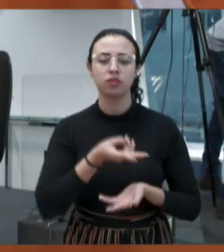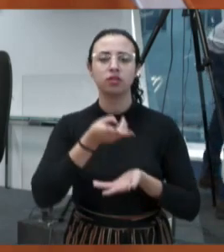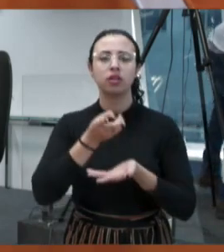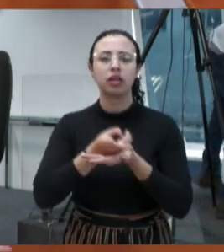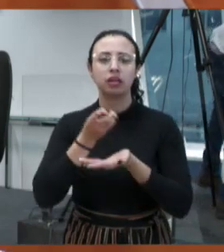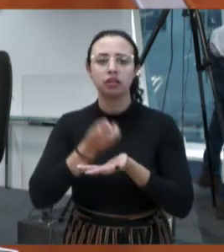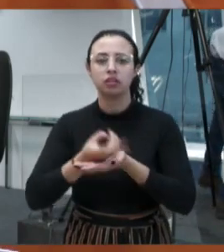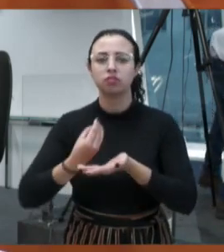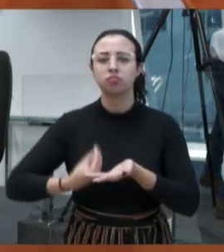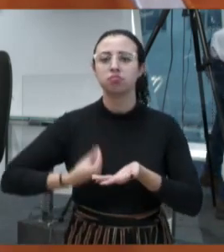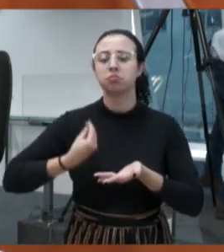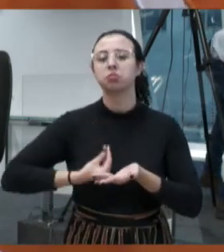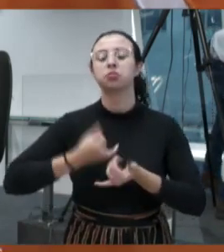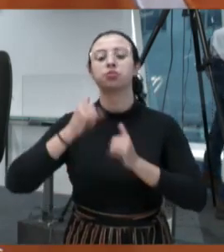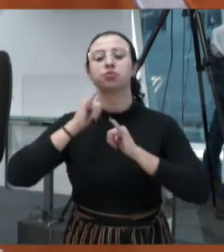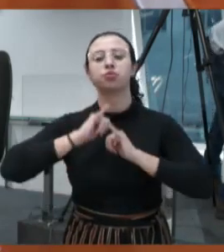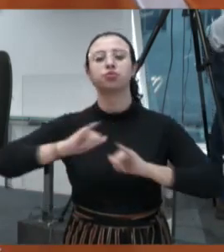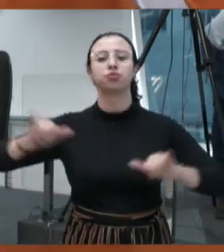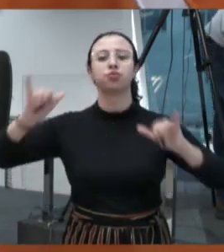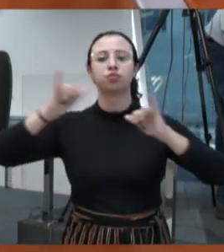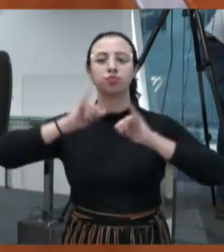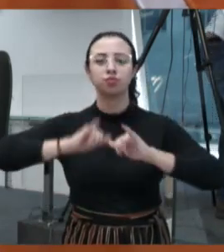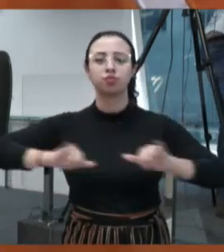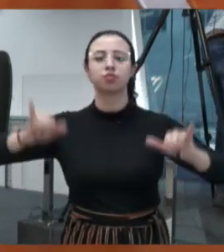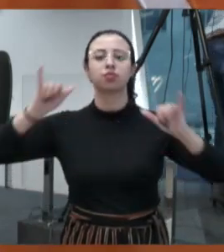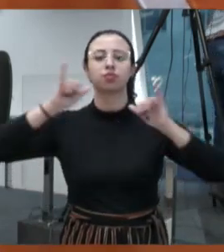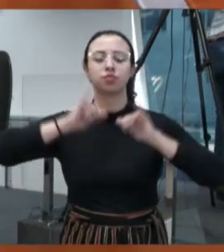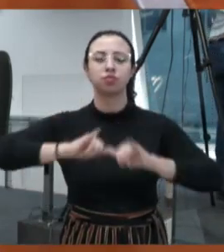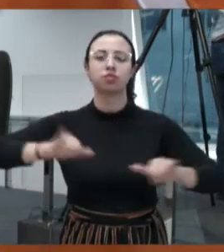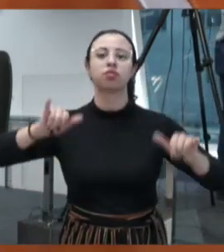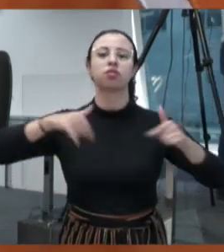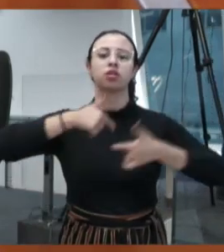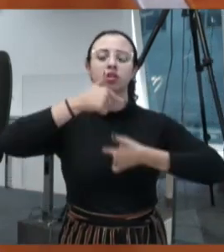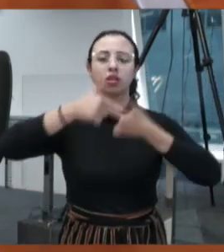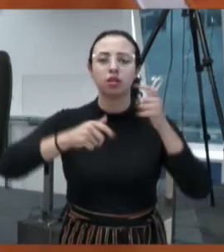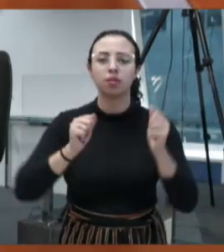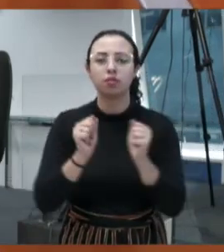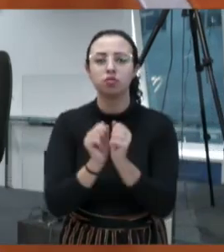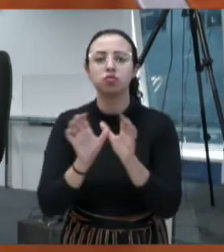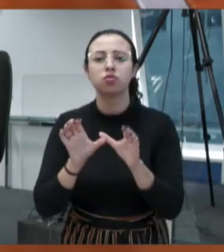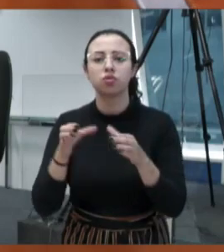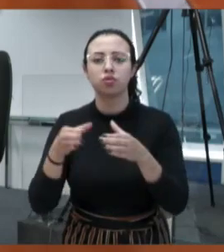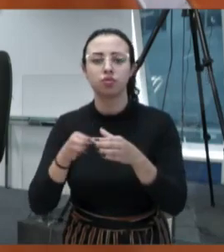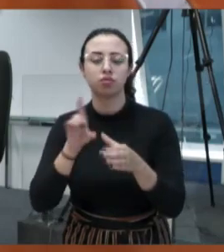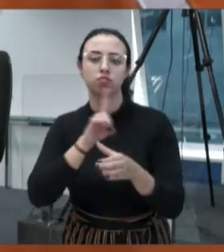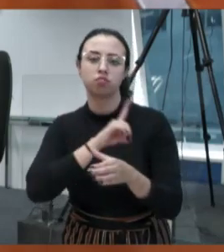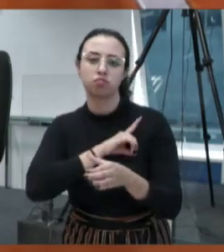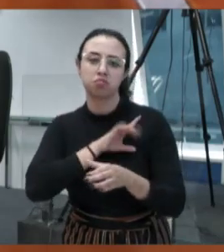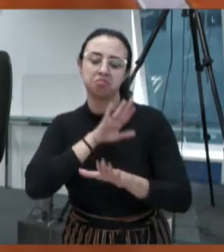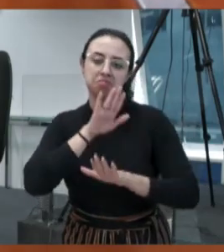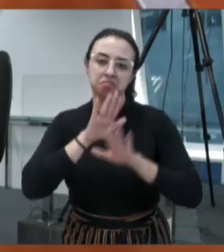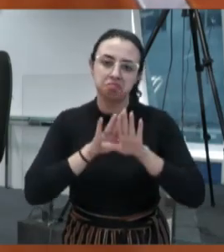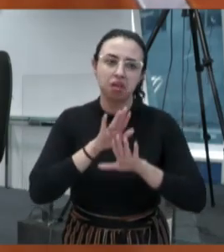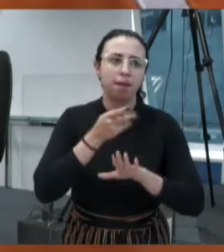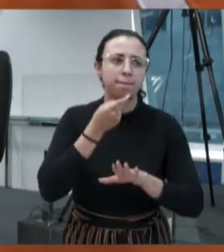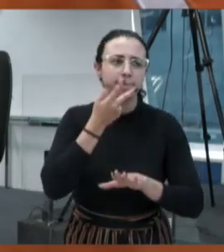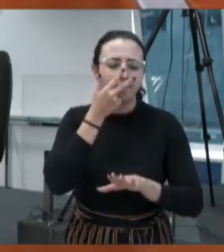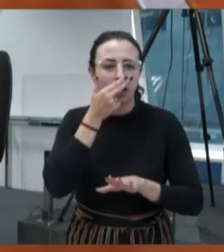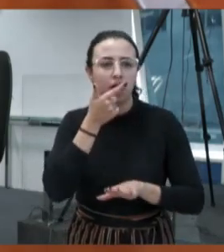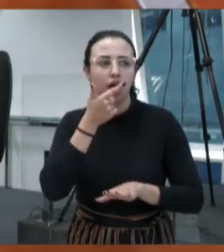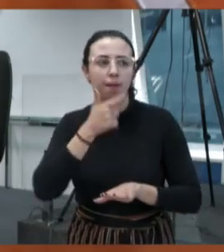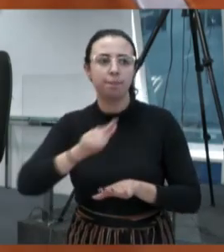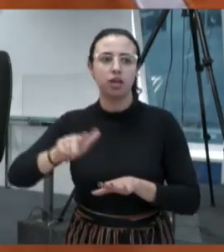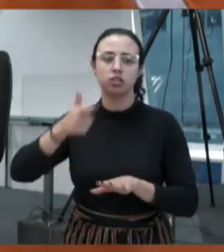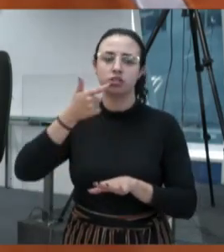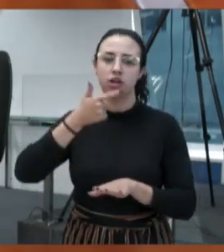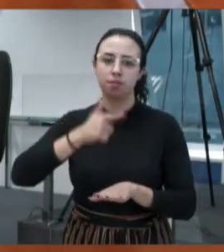aqui divulgando aí o trabalho que a gente vem fazendo junto à comunidade de Divinópolis. Às vezes a gente pode ser até repetitivo, né? Falando